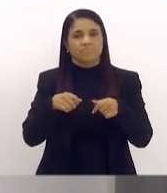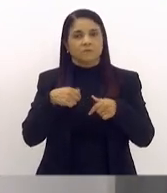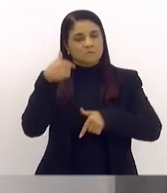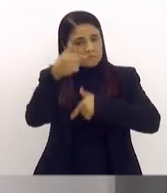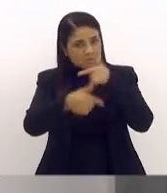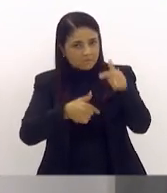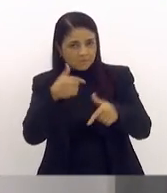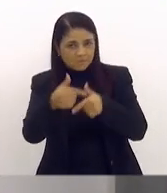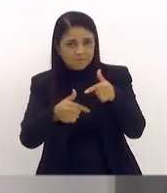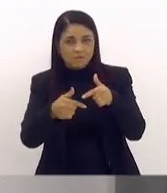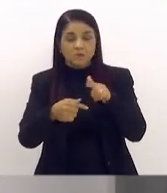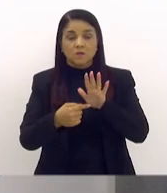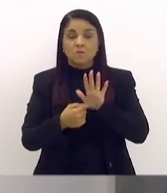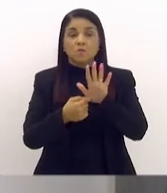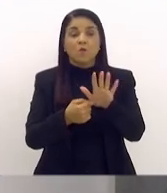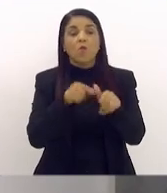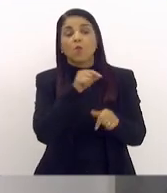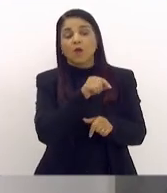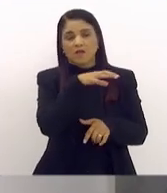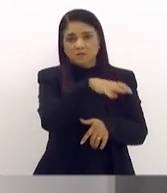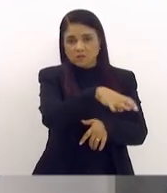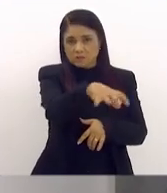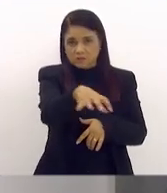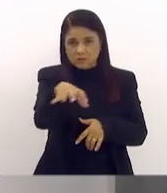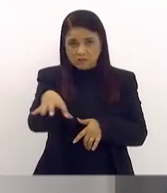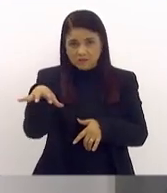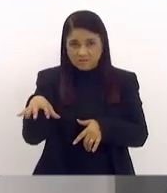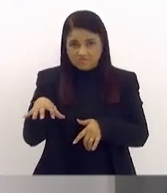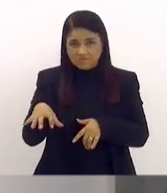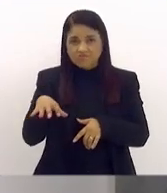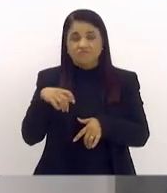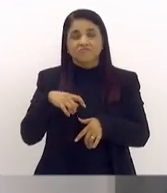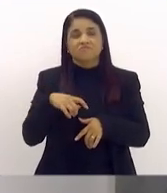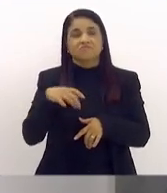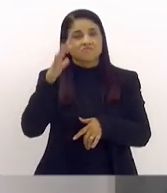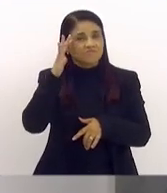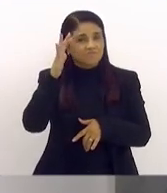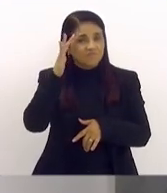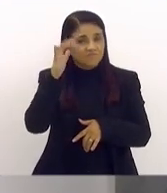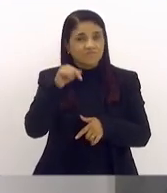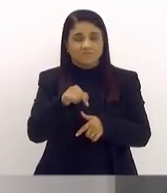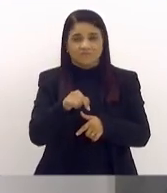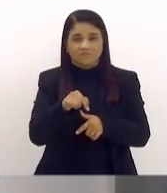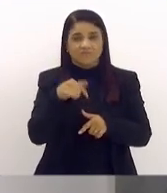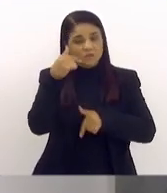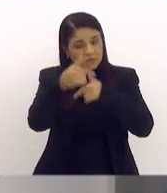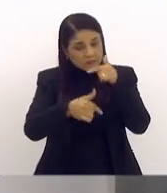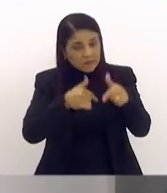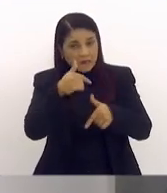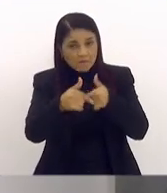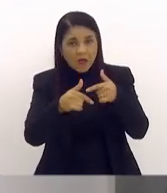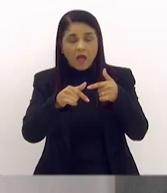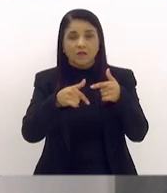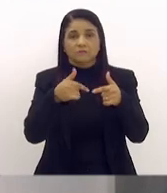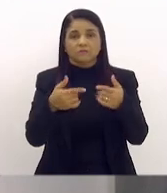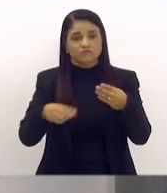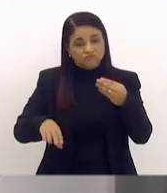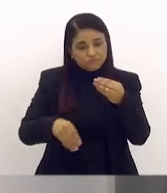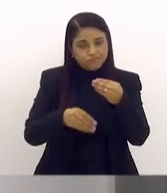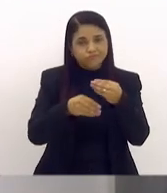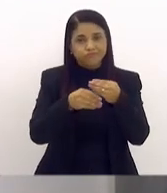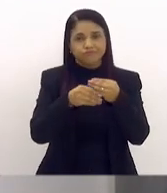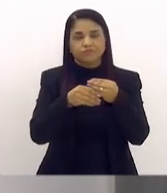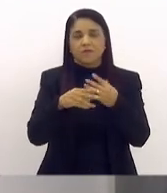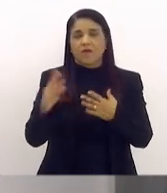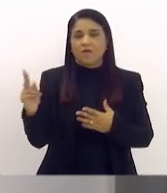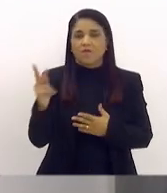reflete também nos setores faz com que haja uma reflexão um trabalho né no sentido de agregar esses